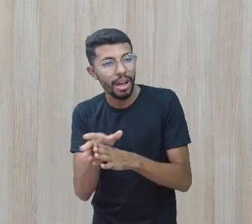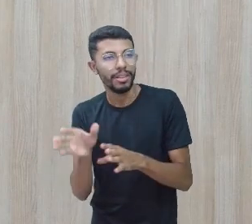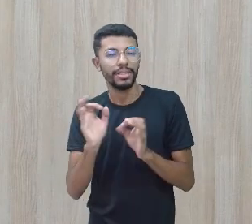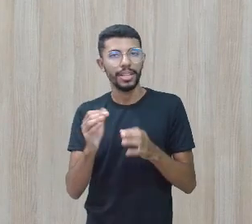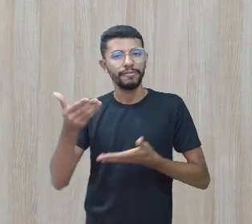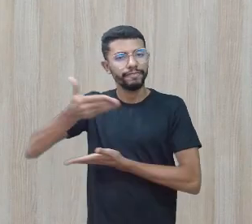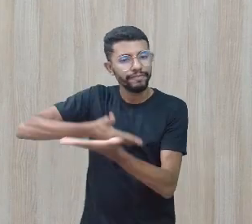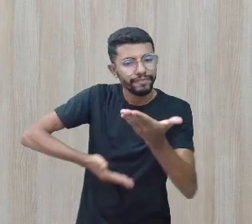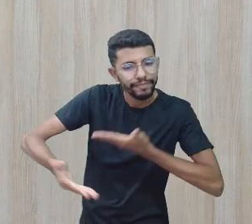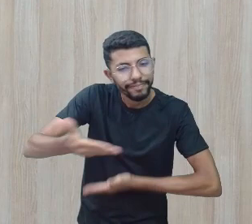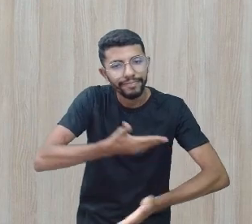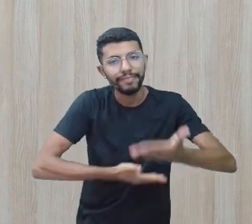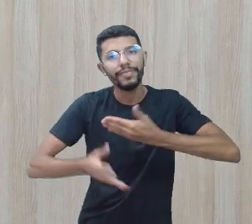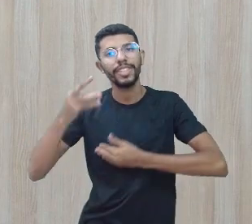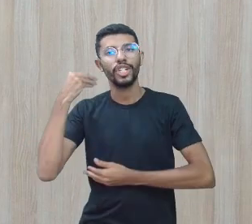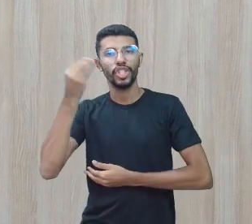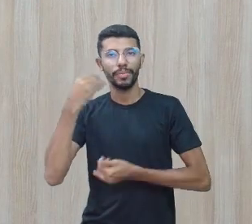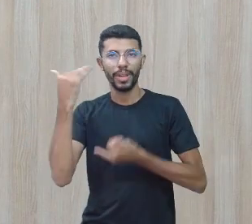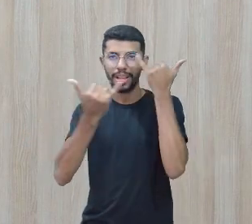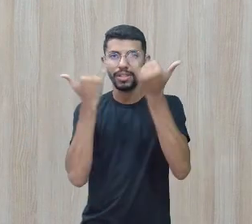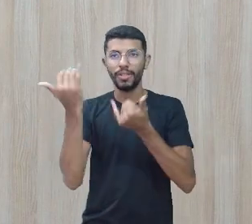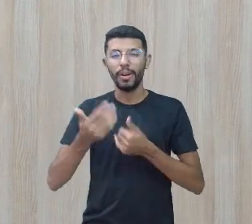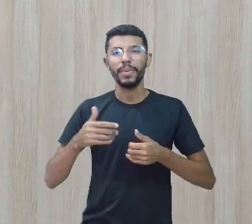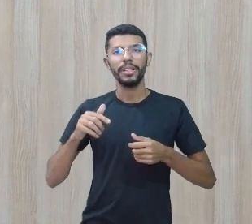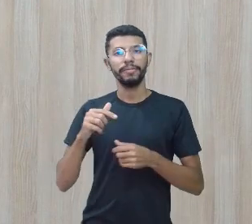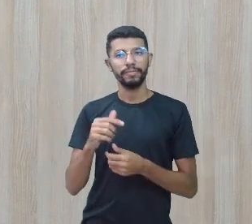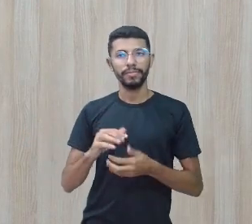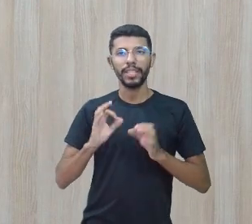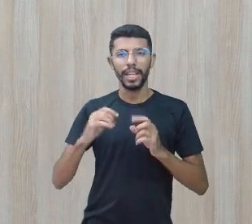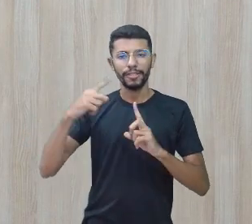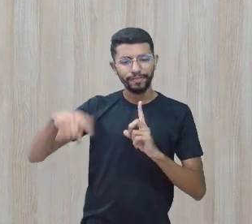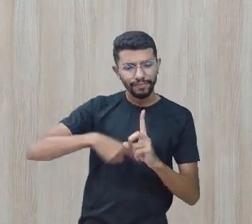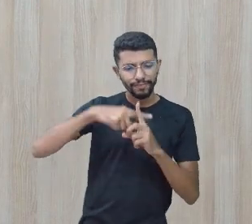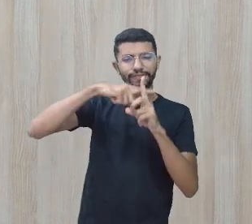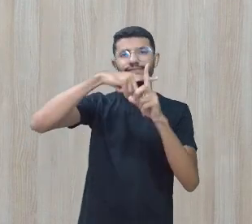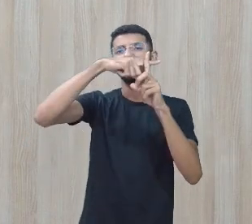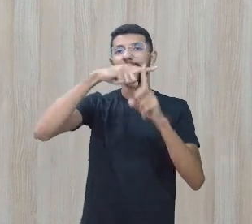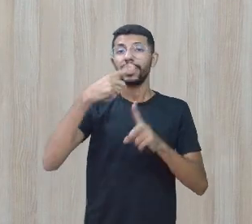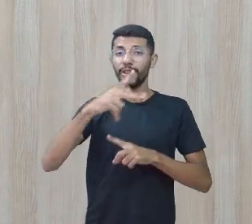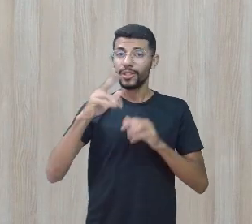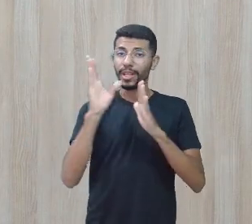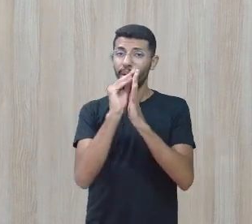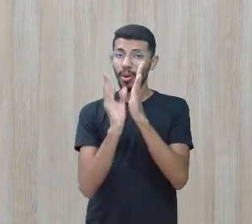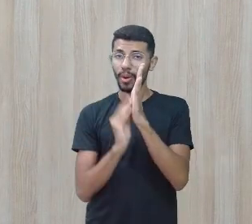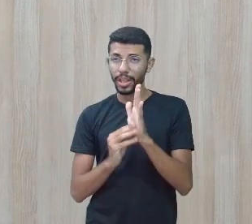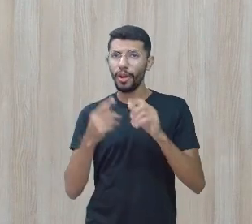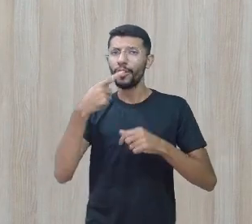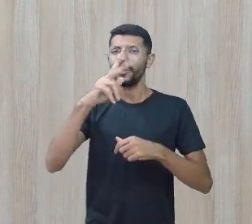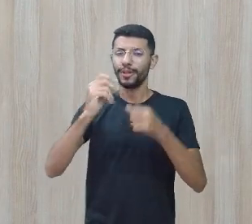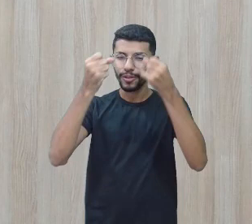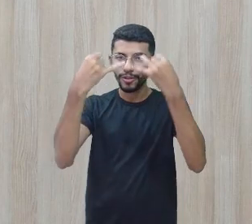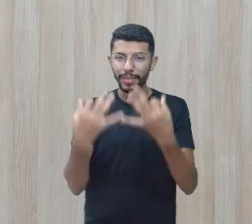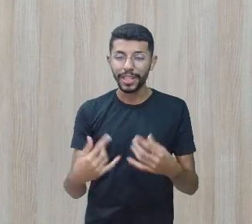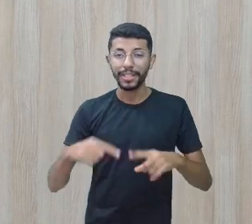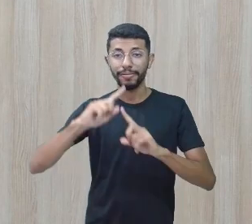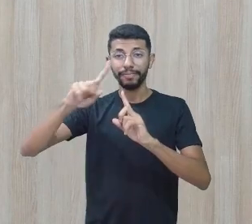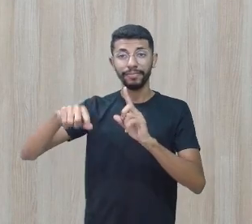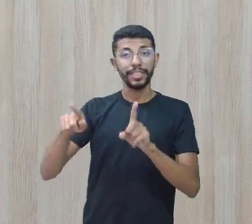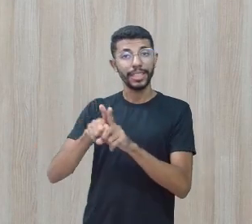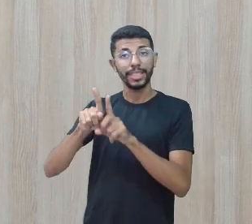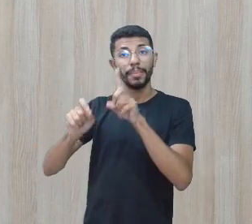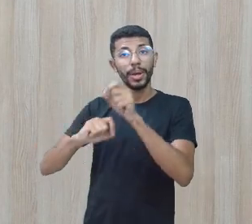essa troca de informações que vai enriquecer bastante, não só o seu conteúdo, a sua explicação, mas também